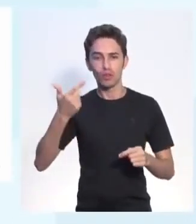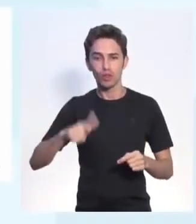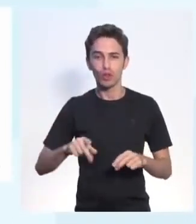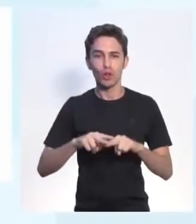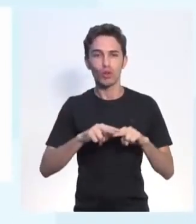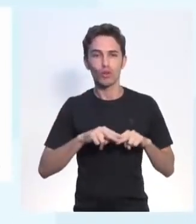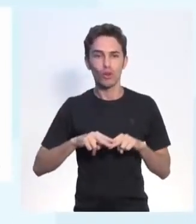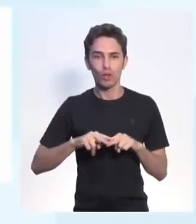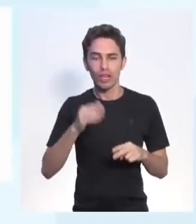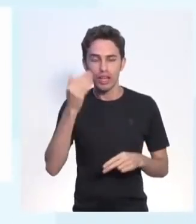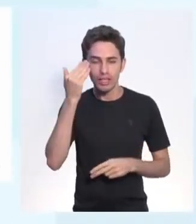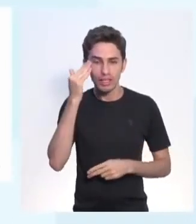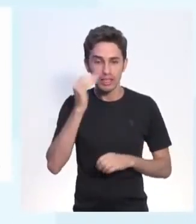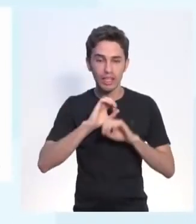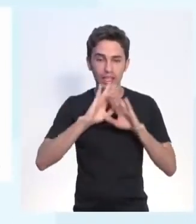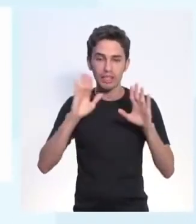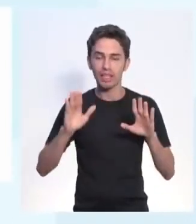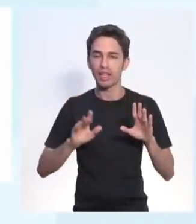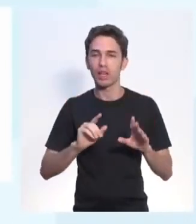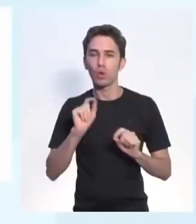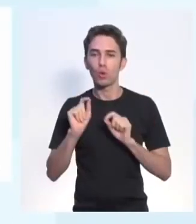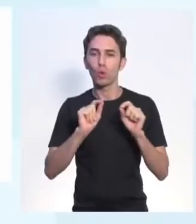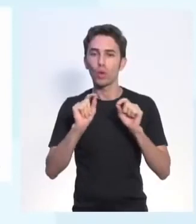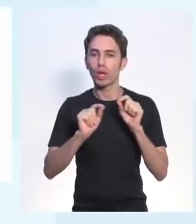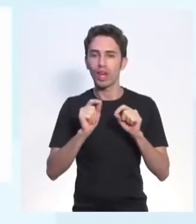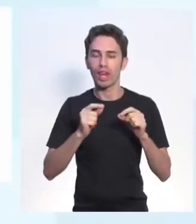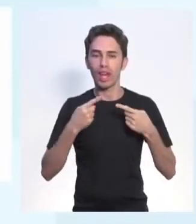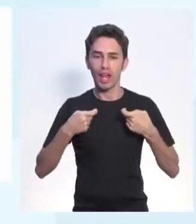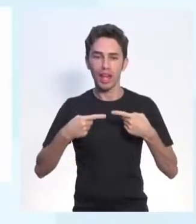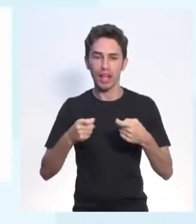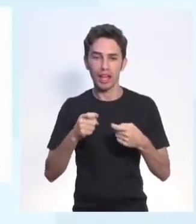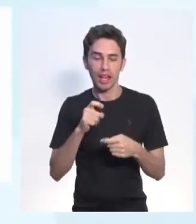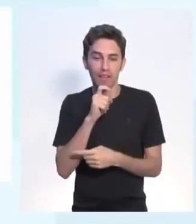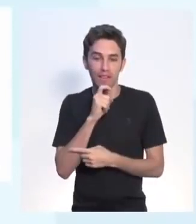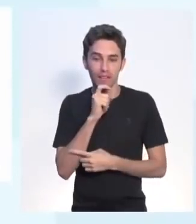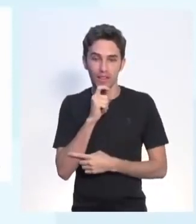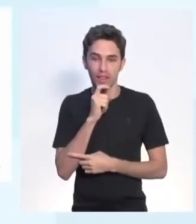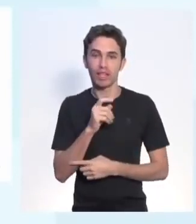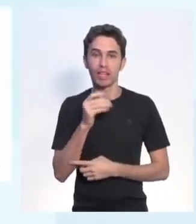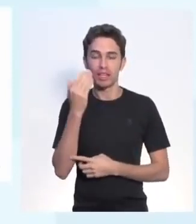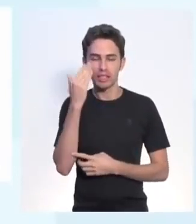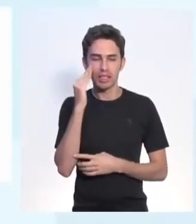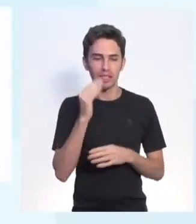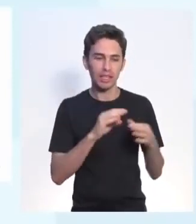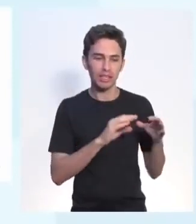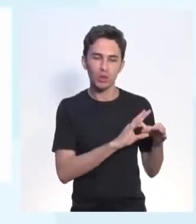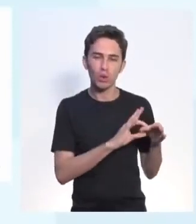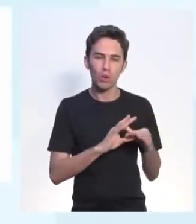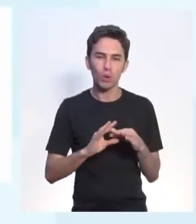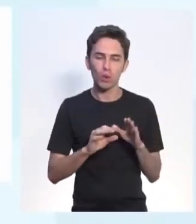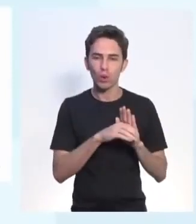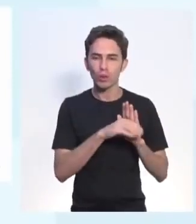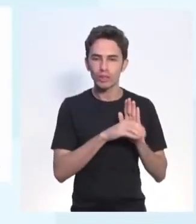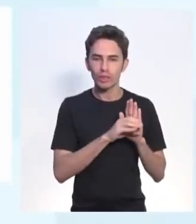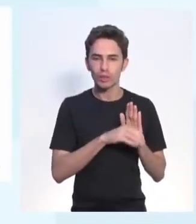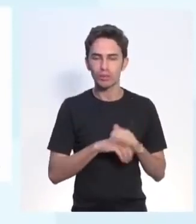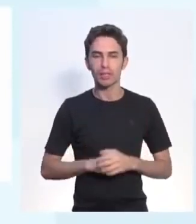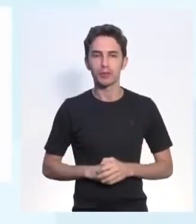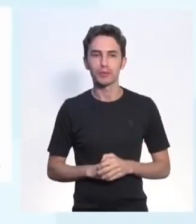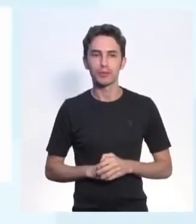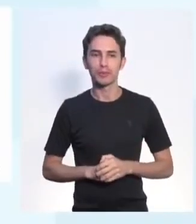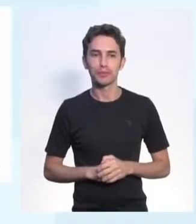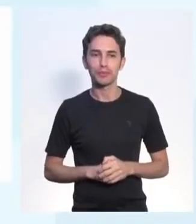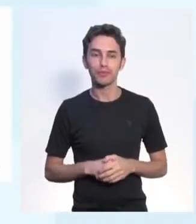é essa Guerra Fria, como que nós poderemos entender aí conceitualmente essa palavra. Guerra